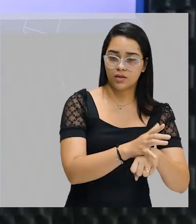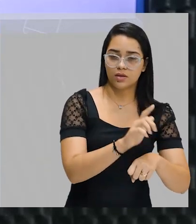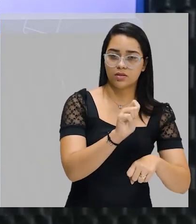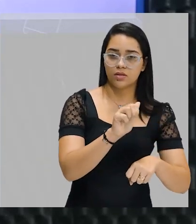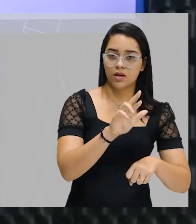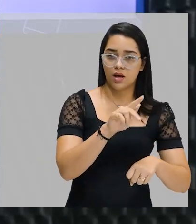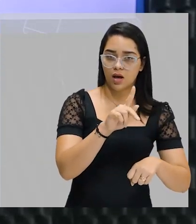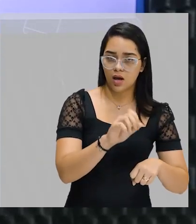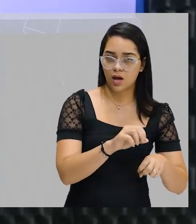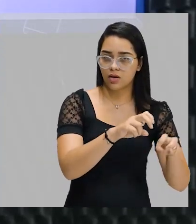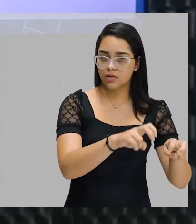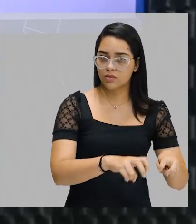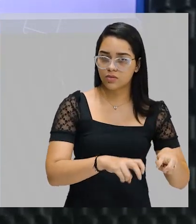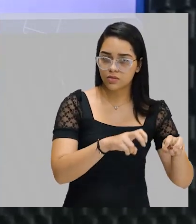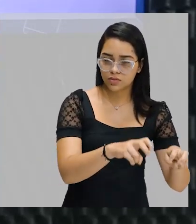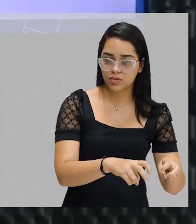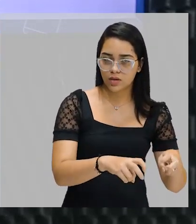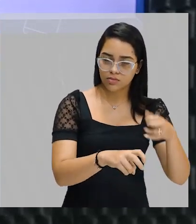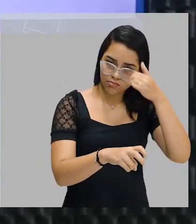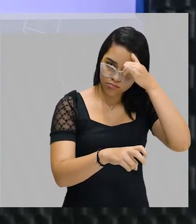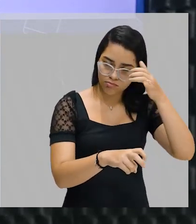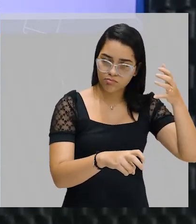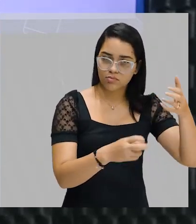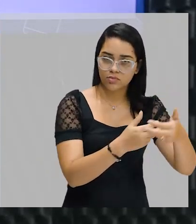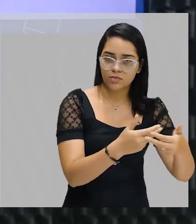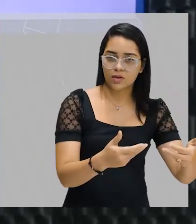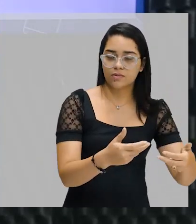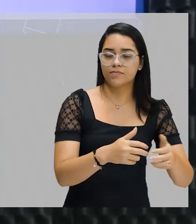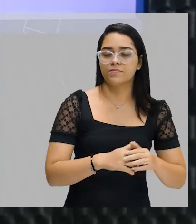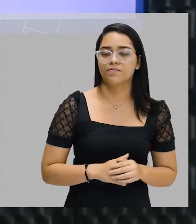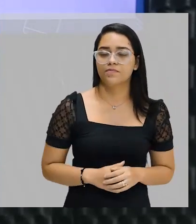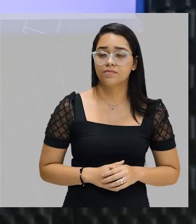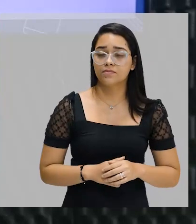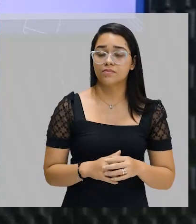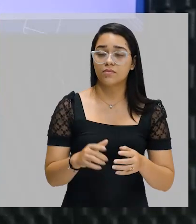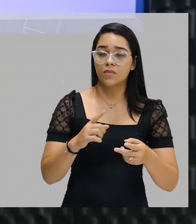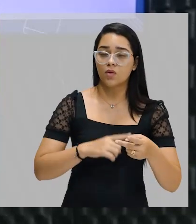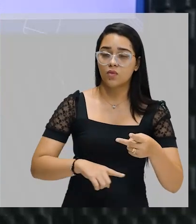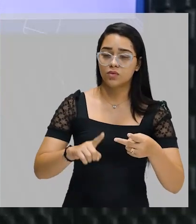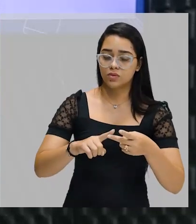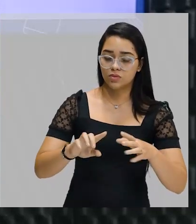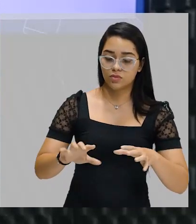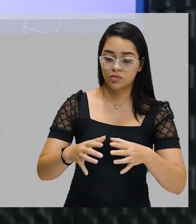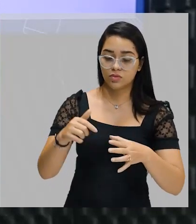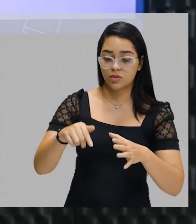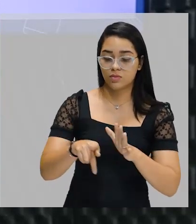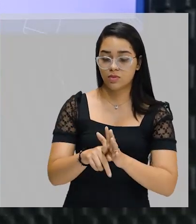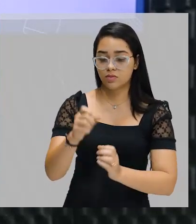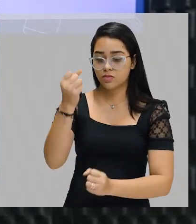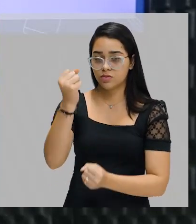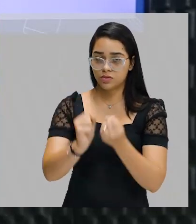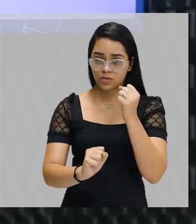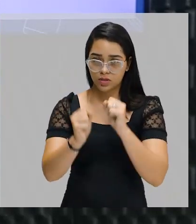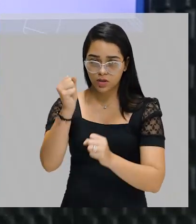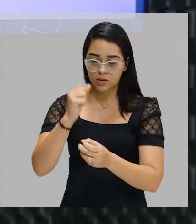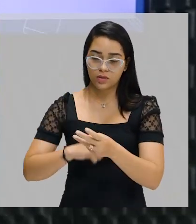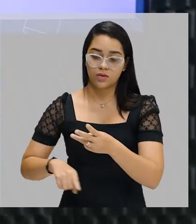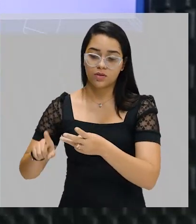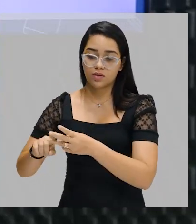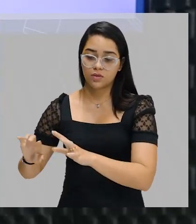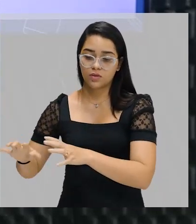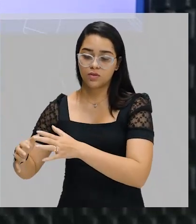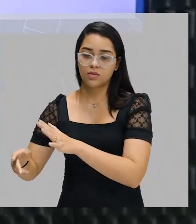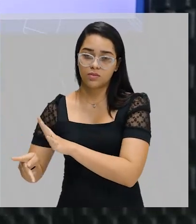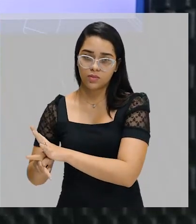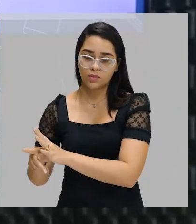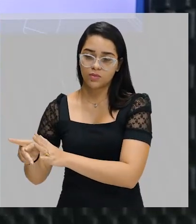agroindustriais, agricultura, pecuária, tá certo? E também o extrativismo. Segundo setor, o setor industrial. E o terceiro setor é o